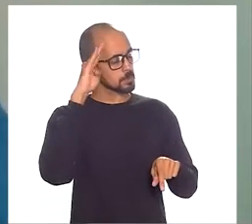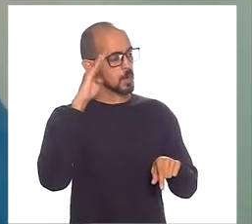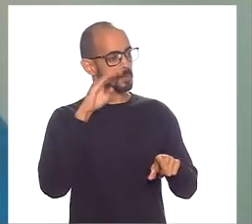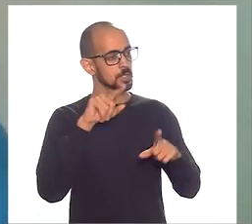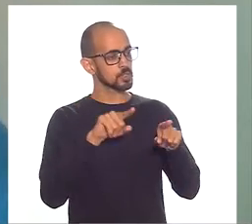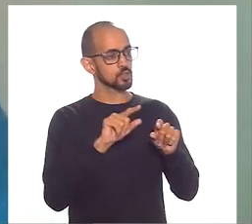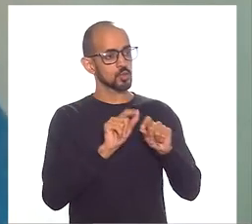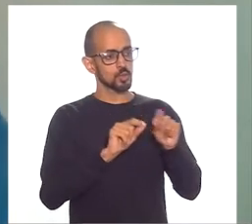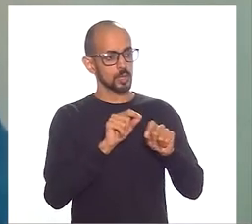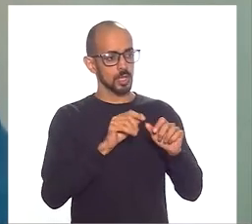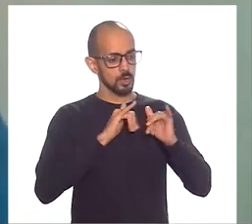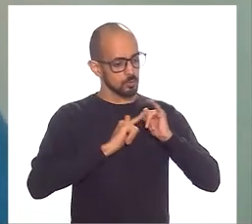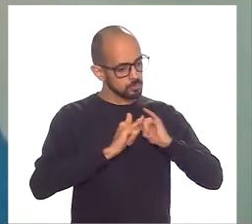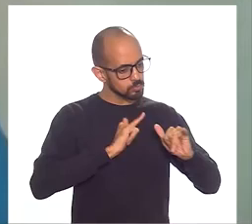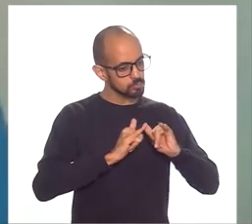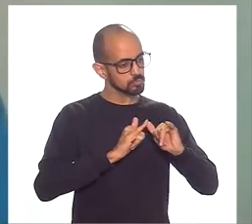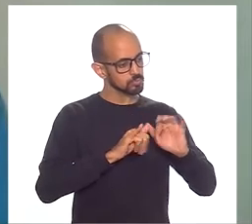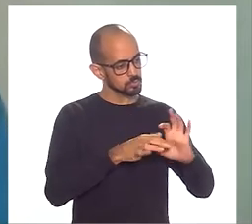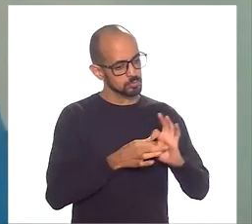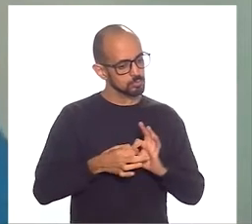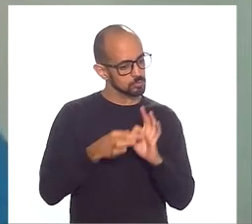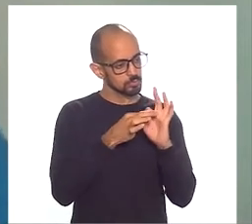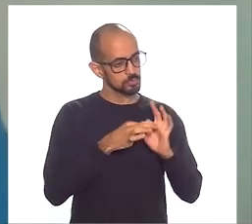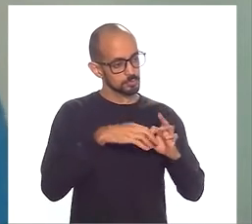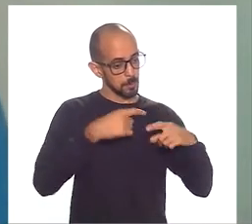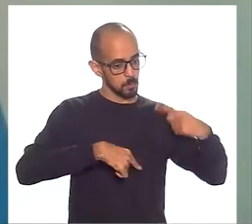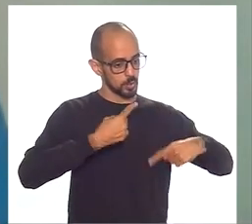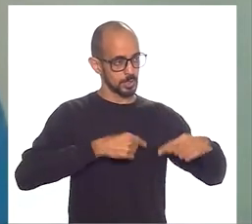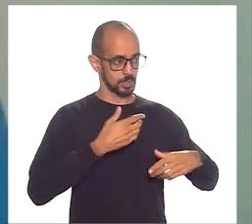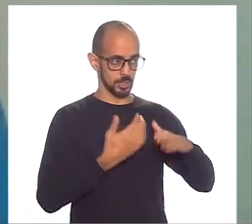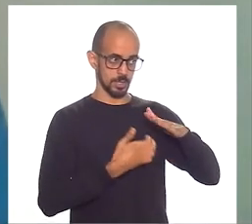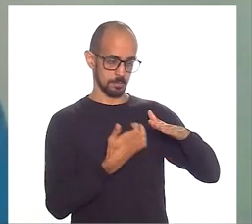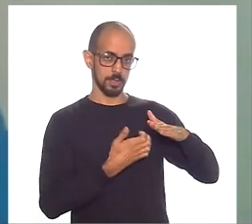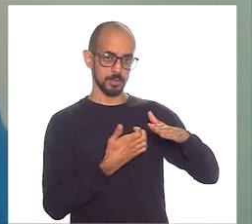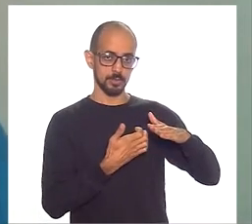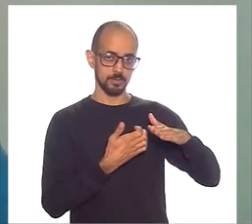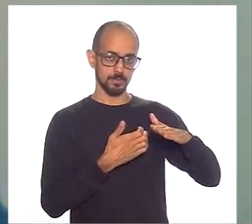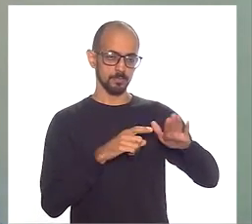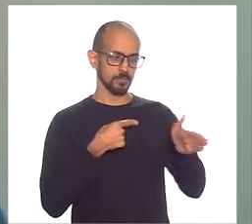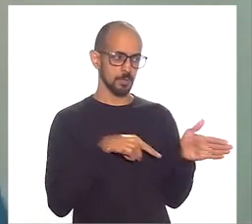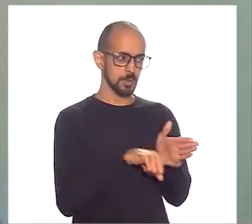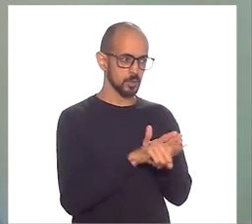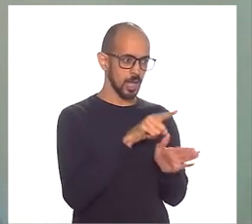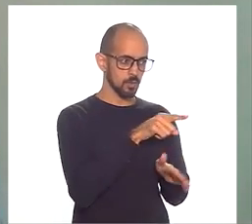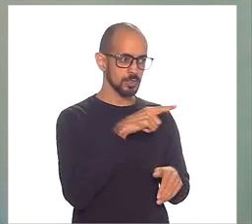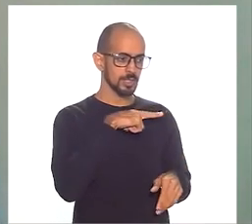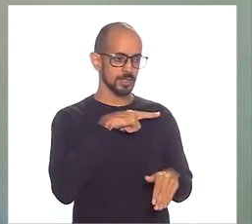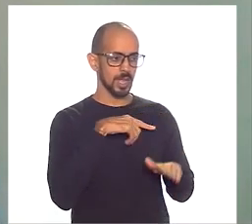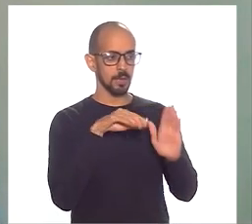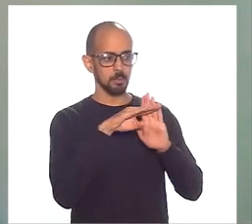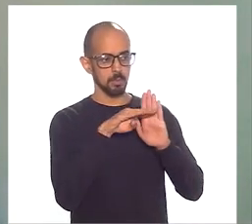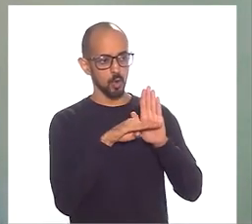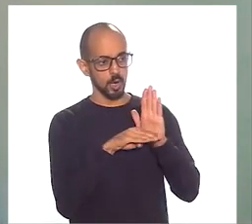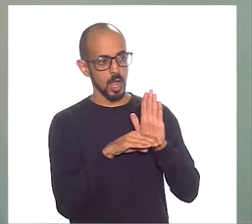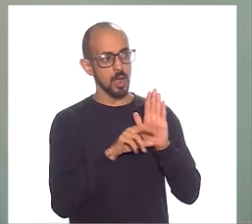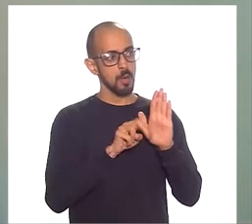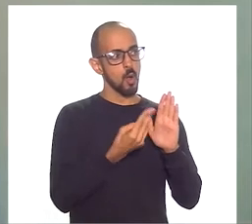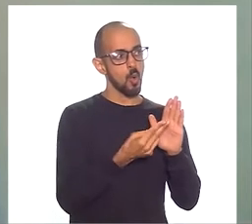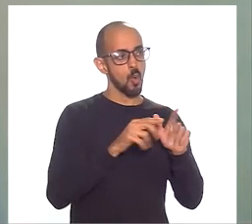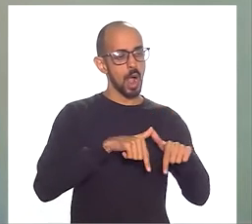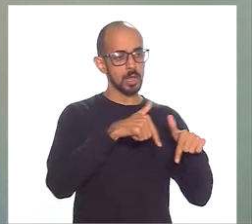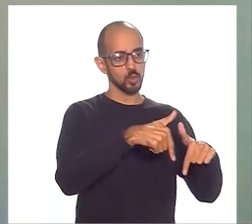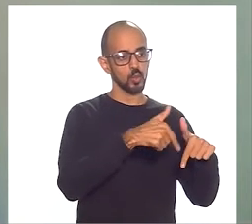principalmente convidados e integrados também na própria política da empresa. Vocês têm algum